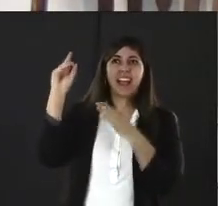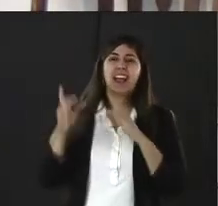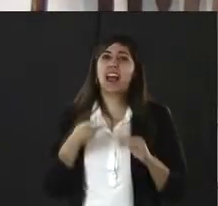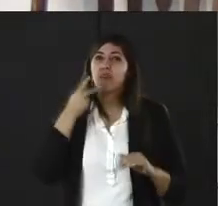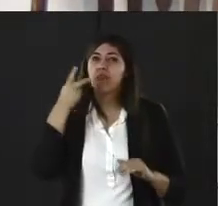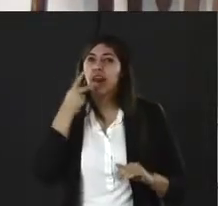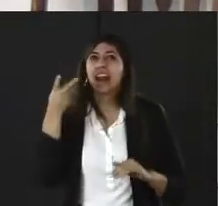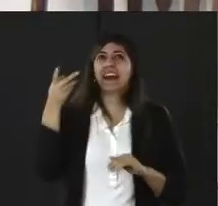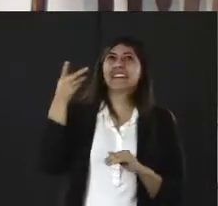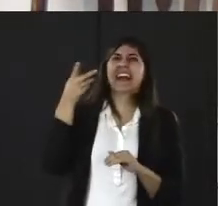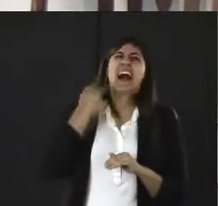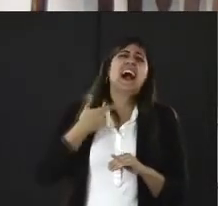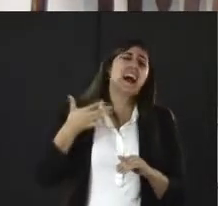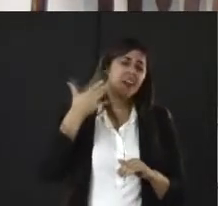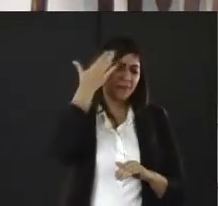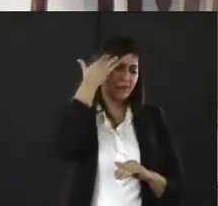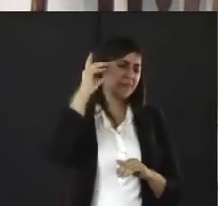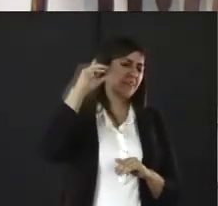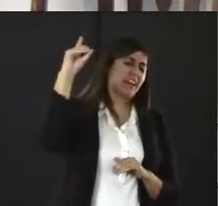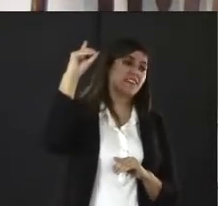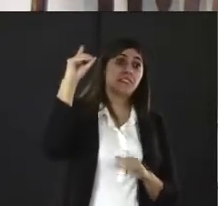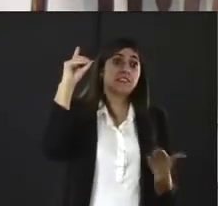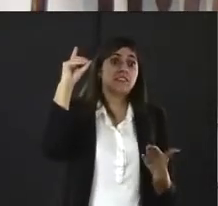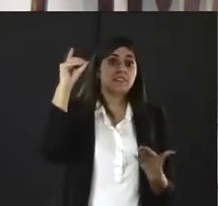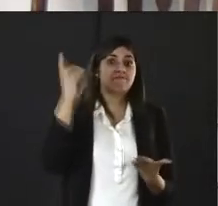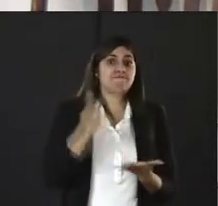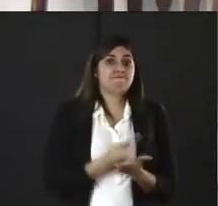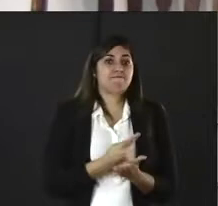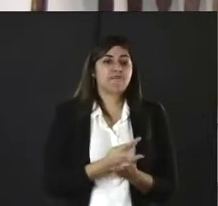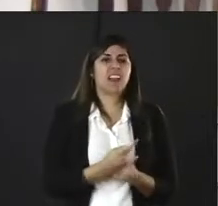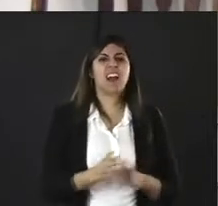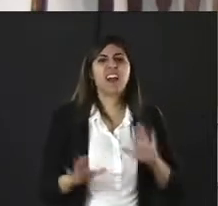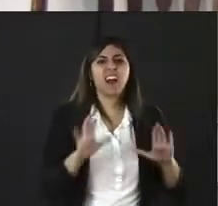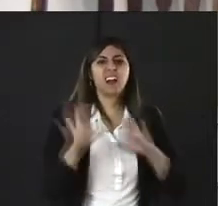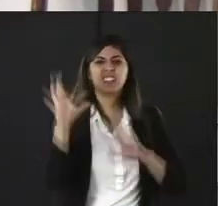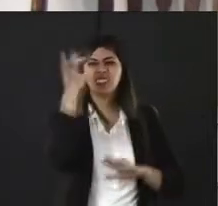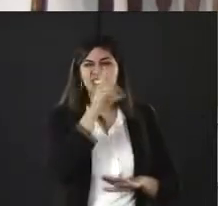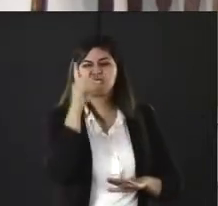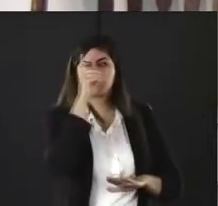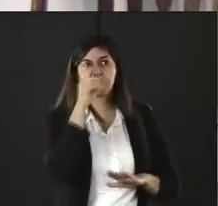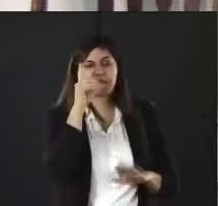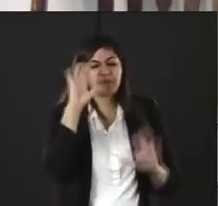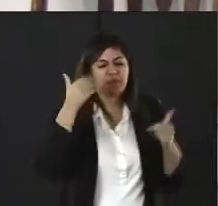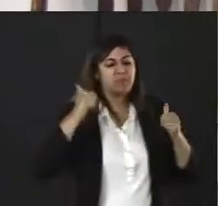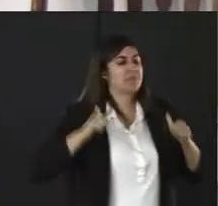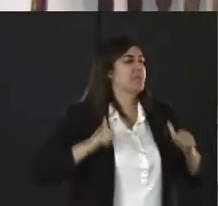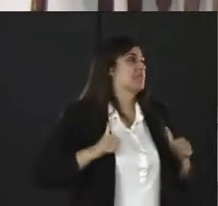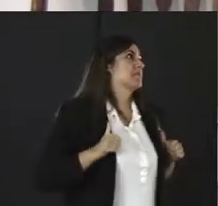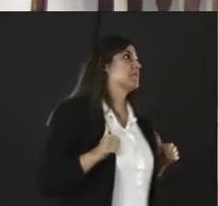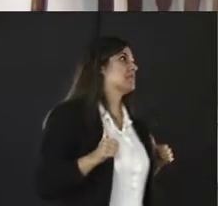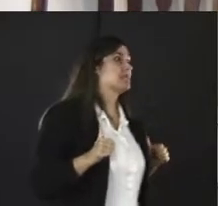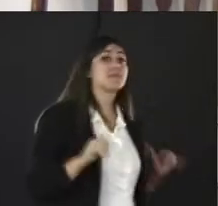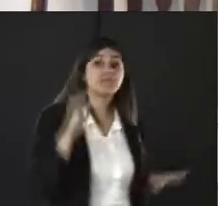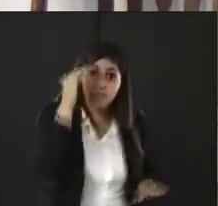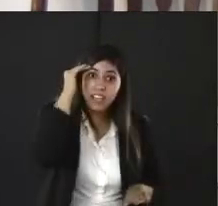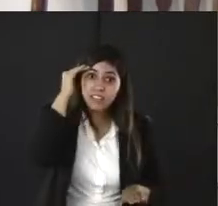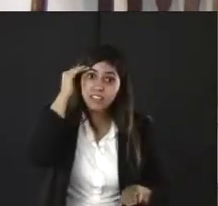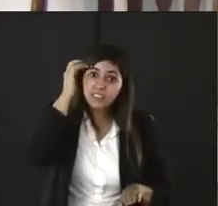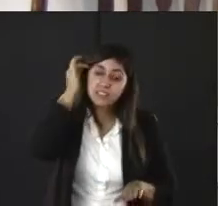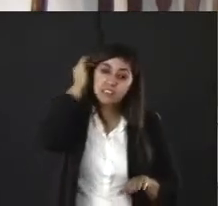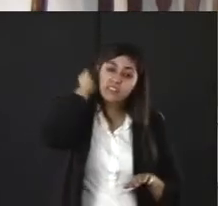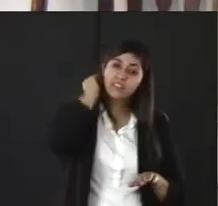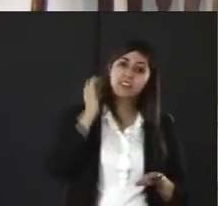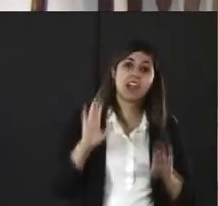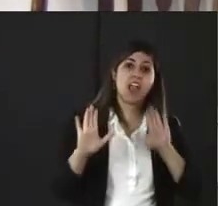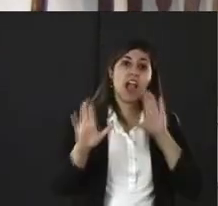tomado quando nós queremos guardar o dia do senhor de vez em quando nós estamos envolvidos com atividades enfim mesmo